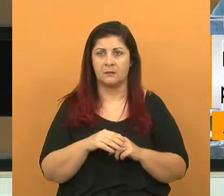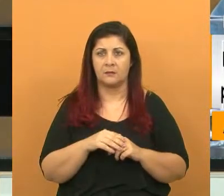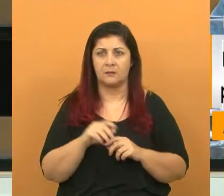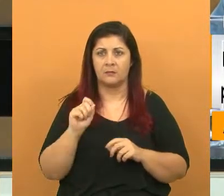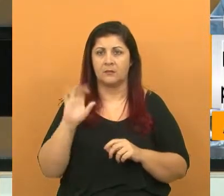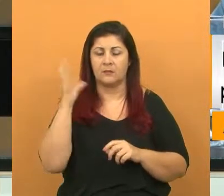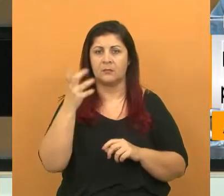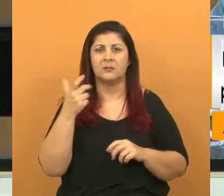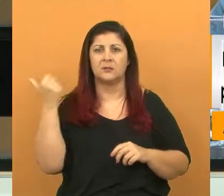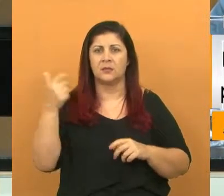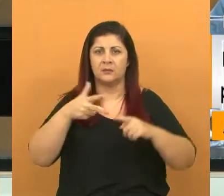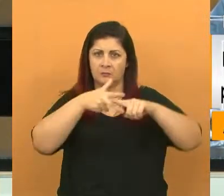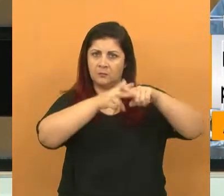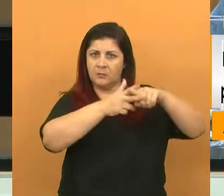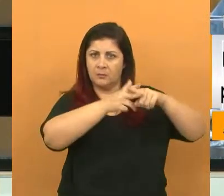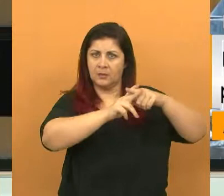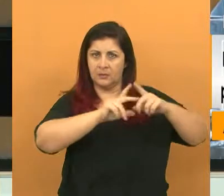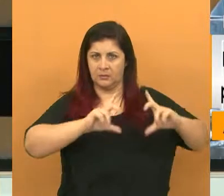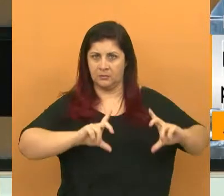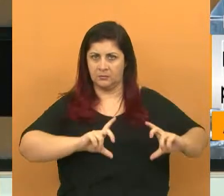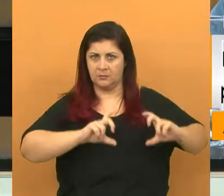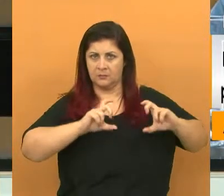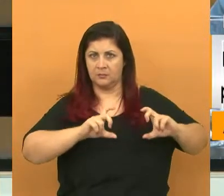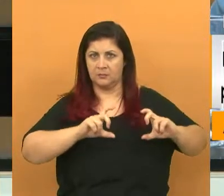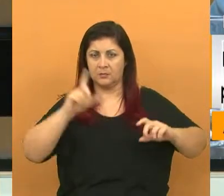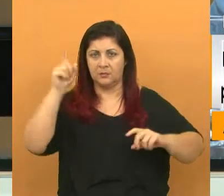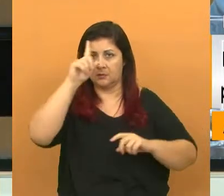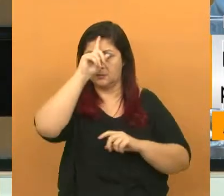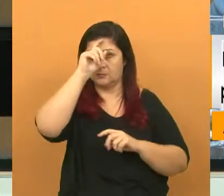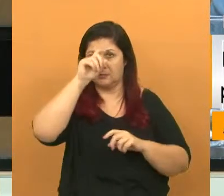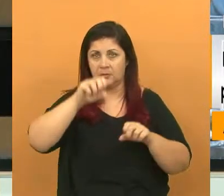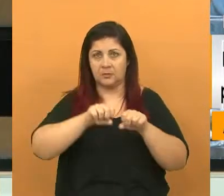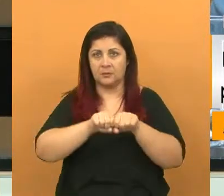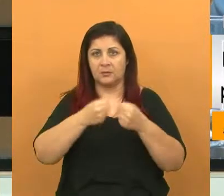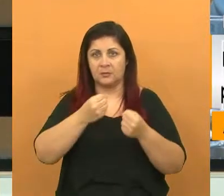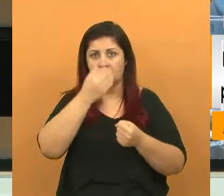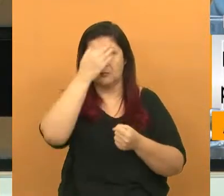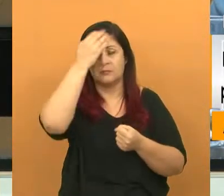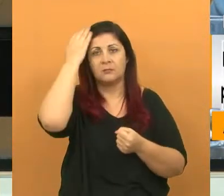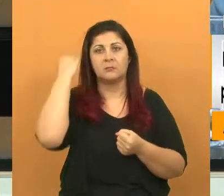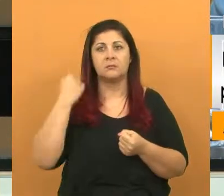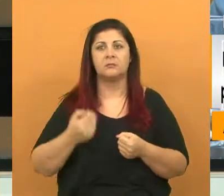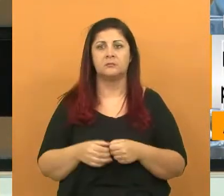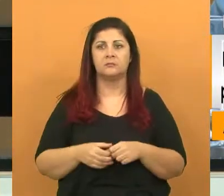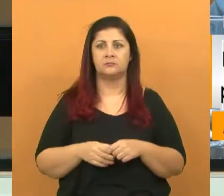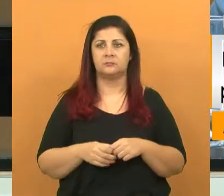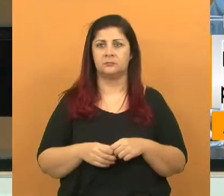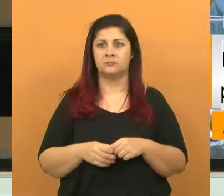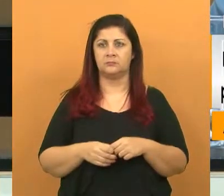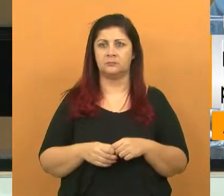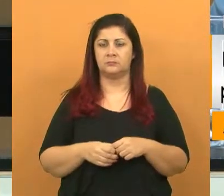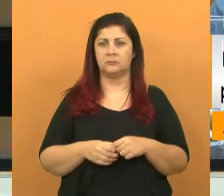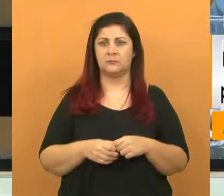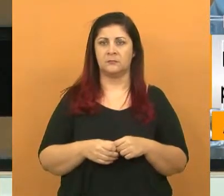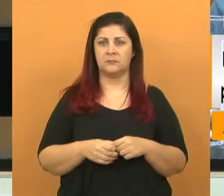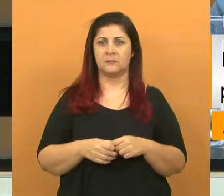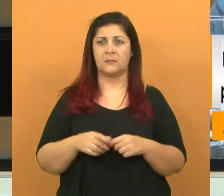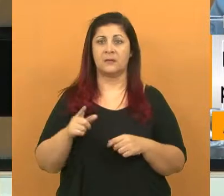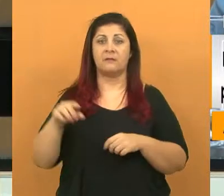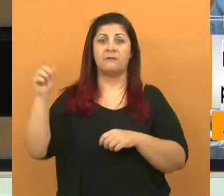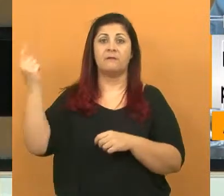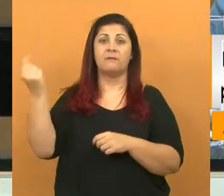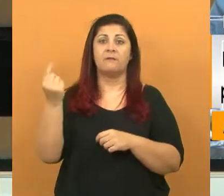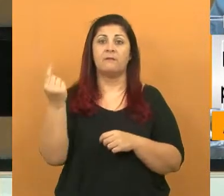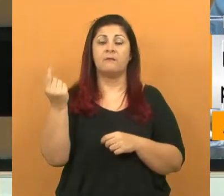do aparelho lá, da mamografia da Santa Casa, quebrou uma peça, e a peça ela é